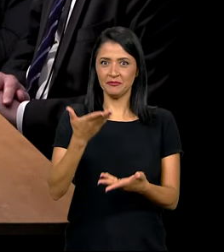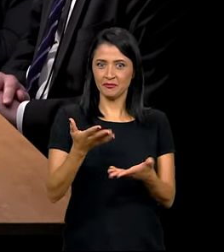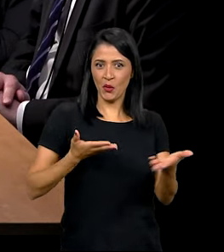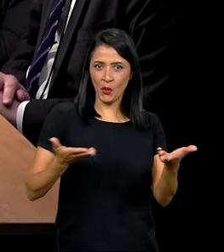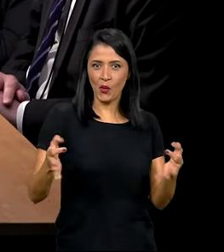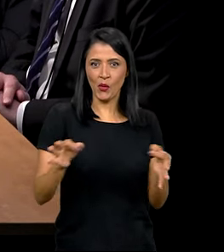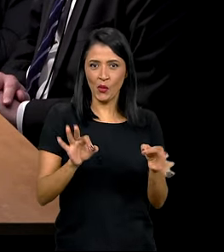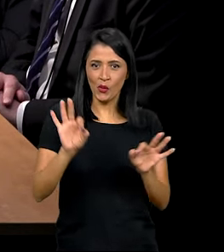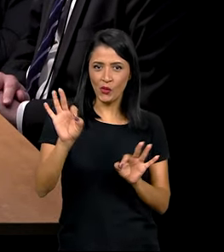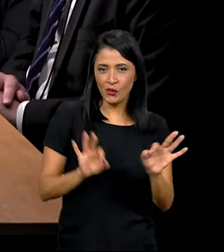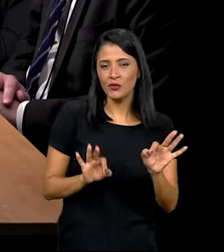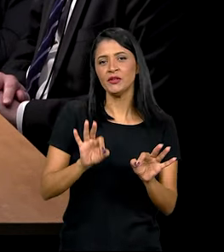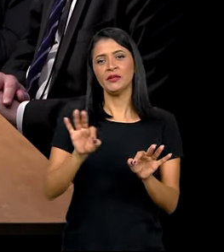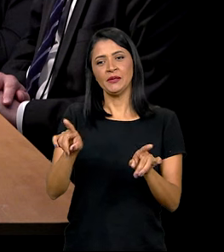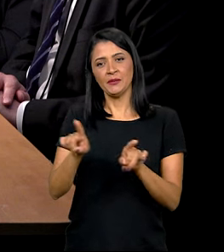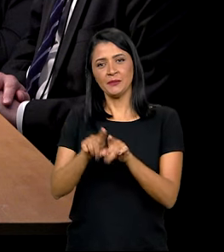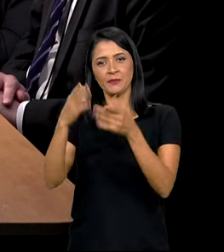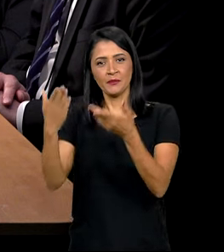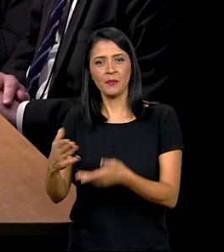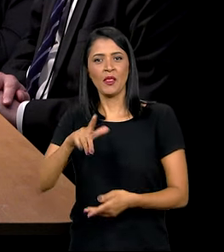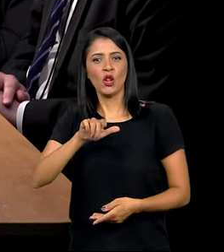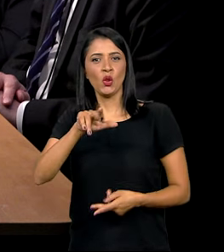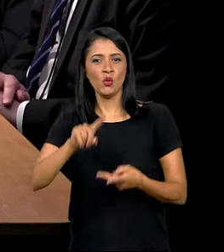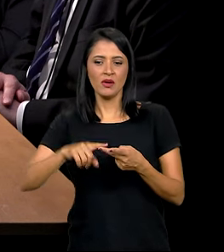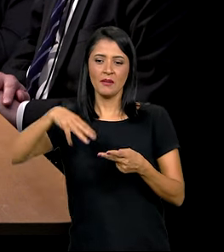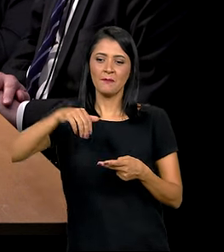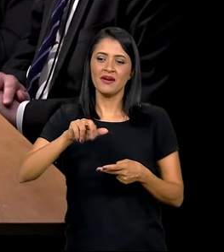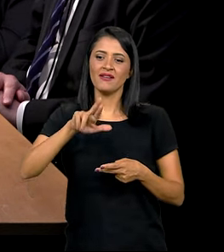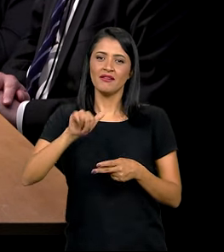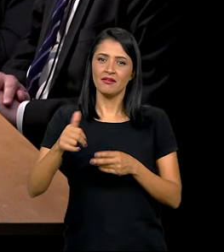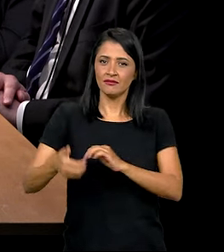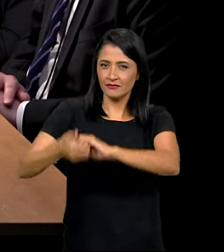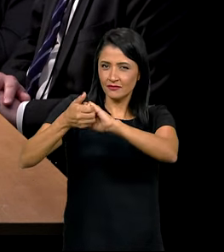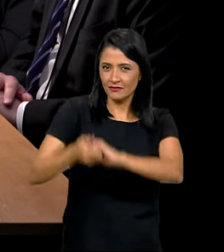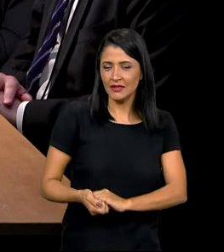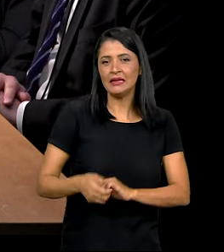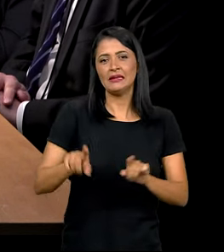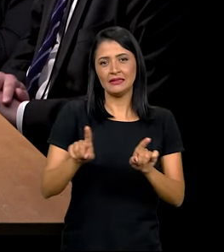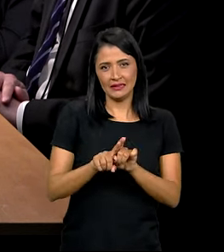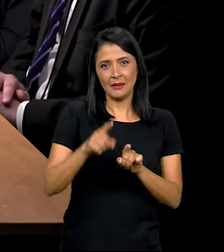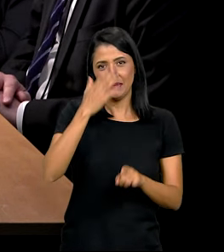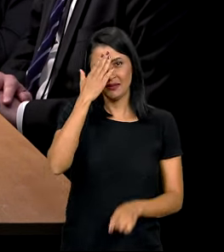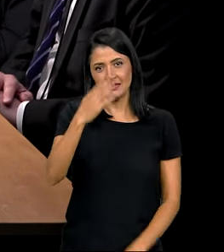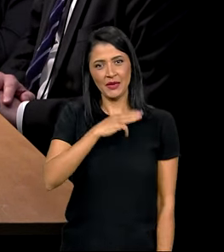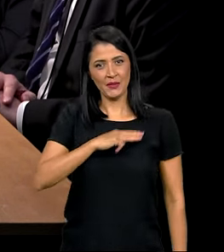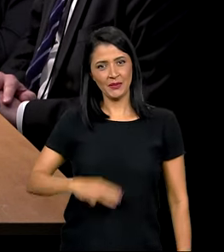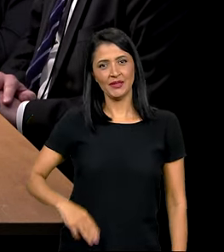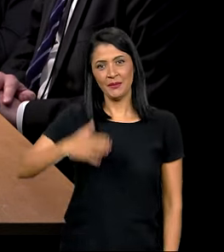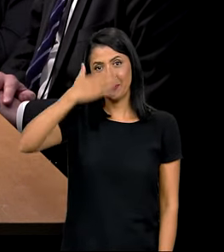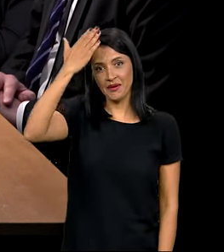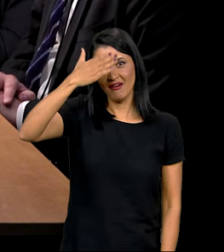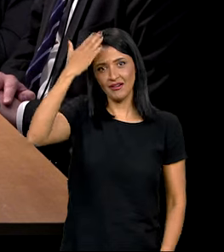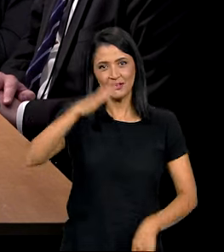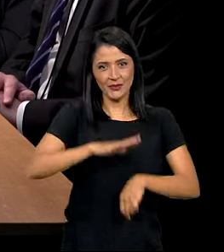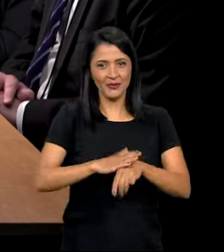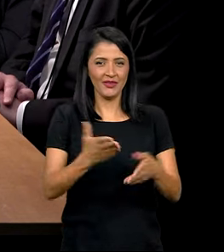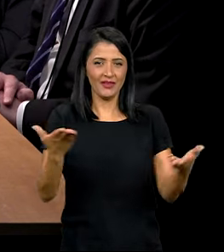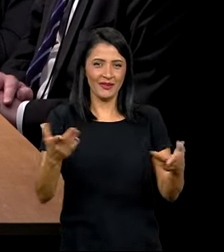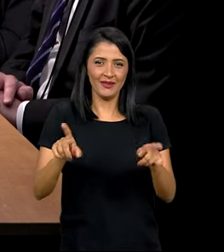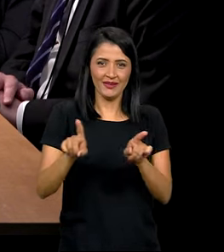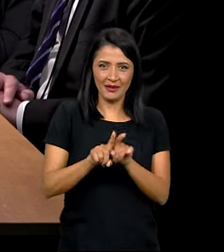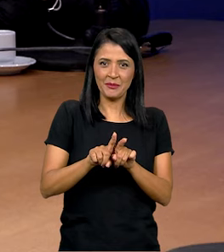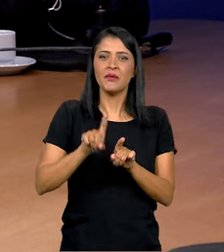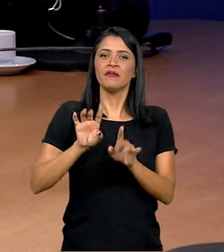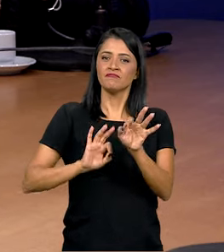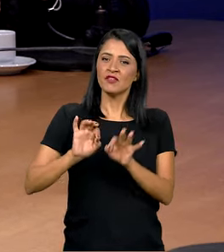pela condução cumprimentar aqui Lucas e Mariano agradecer a Ministro Márcio Macedo acho que não só por esse